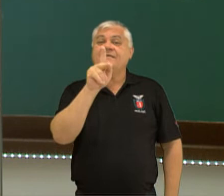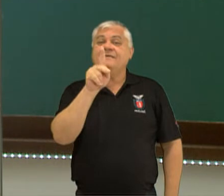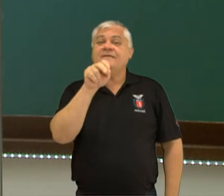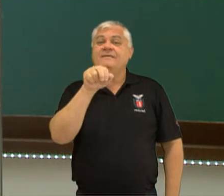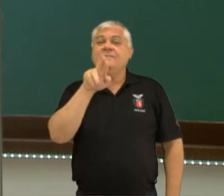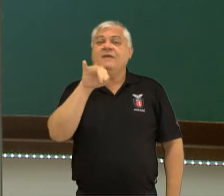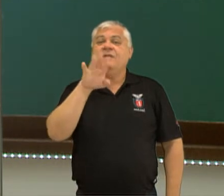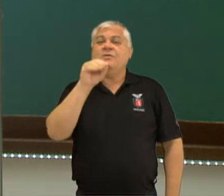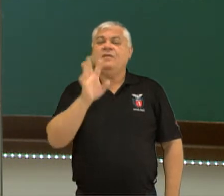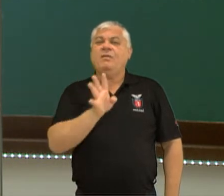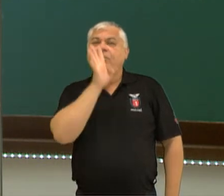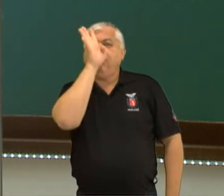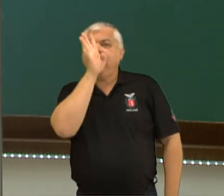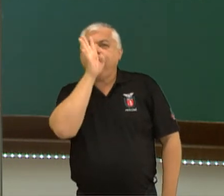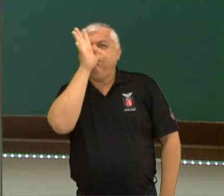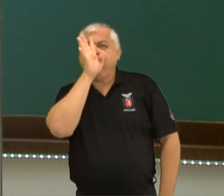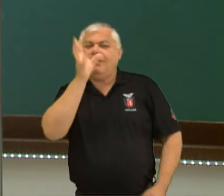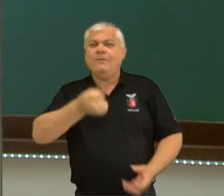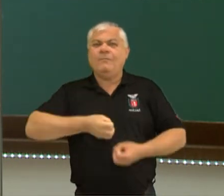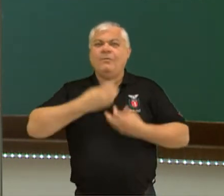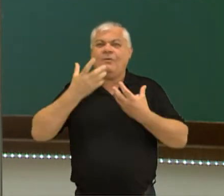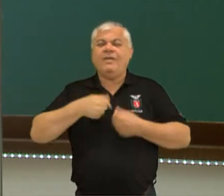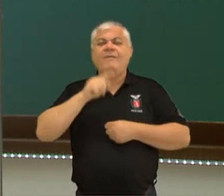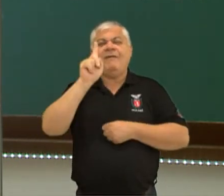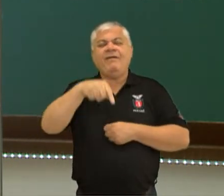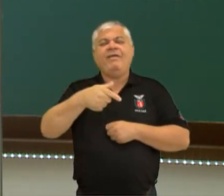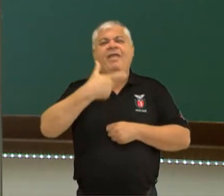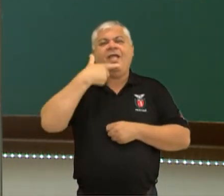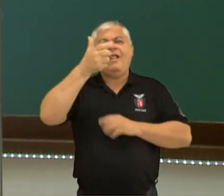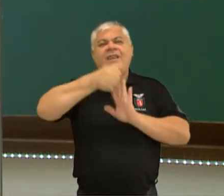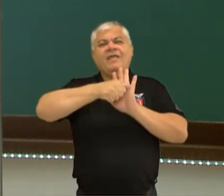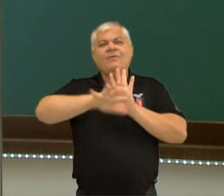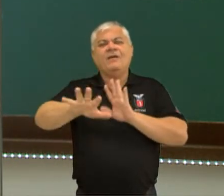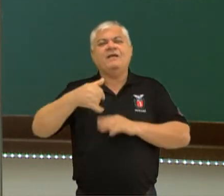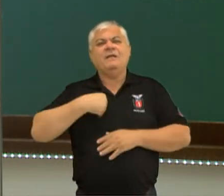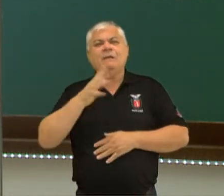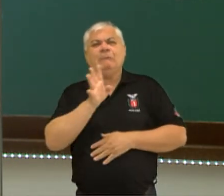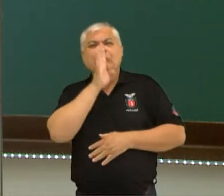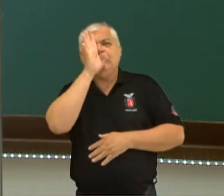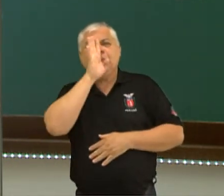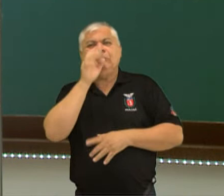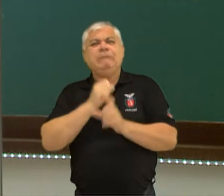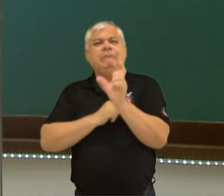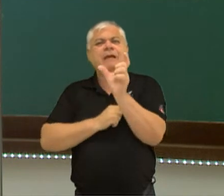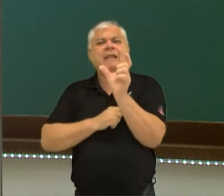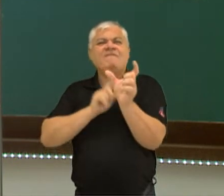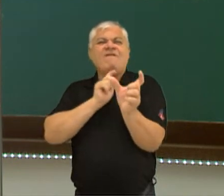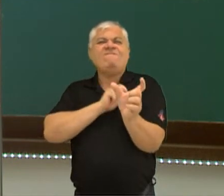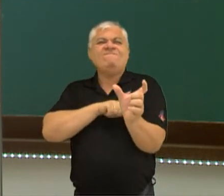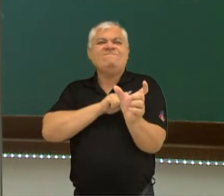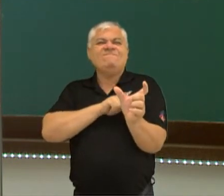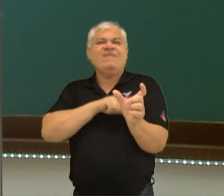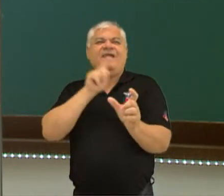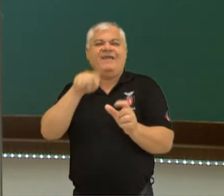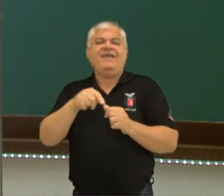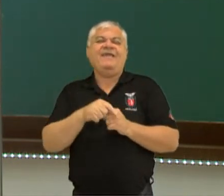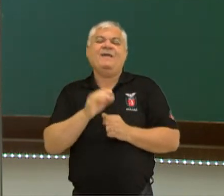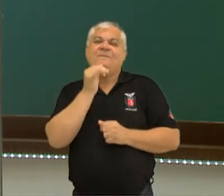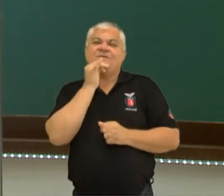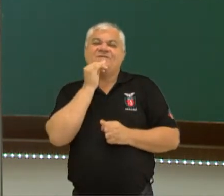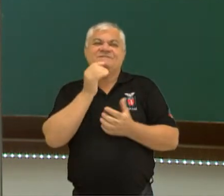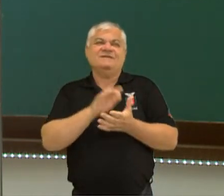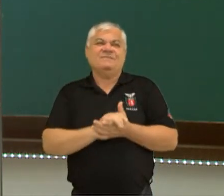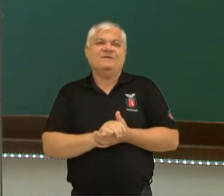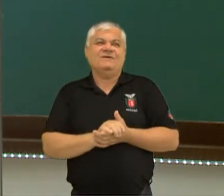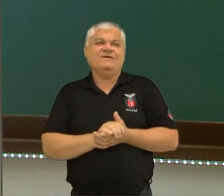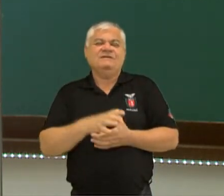neste poema, que é uma figura de linguagem que ocorre quando há um exagero proposital de um conceito para definir algo de